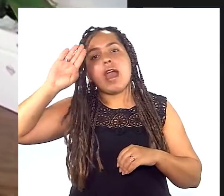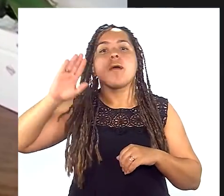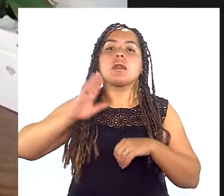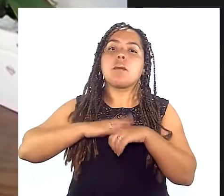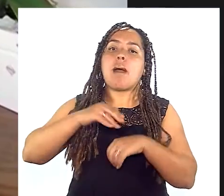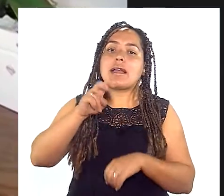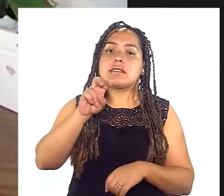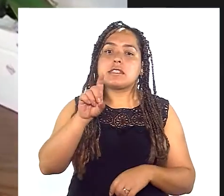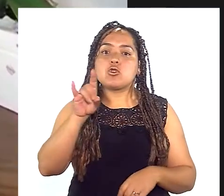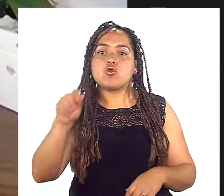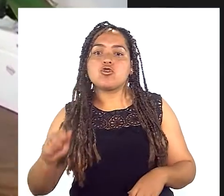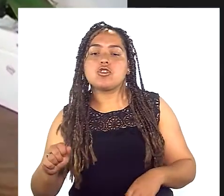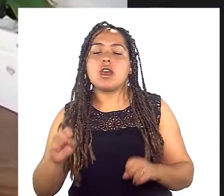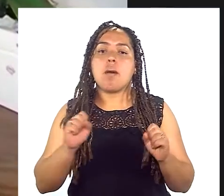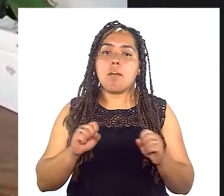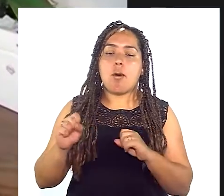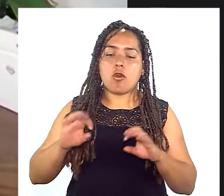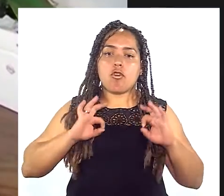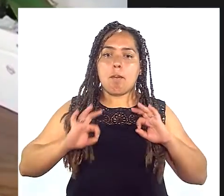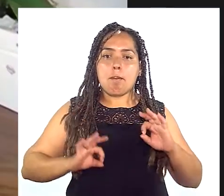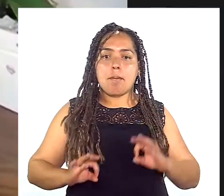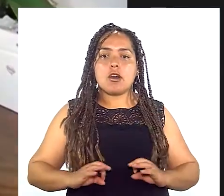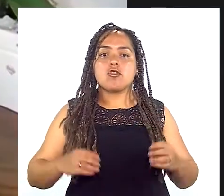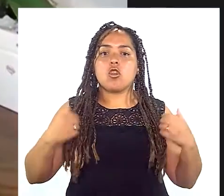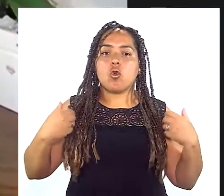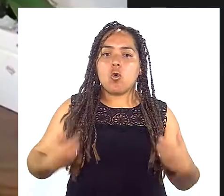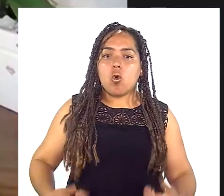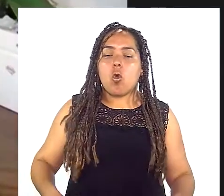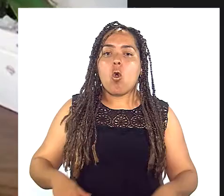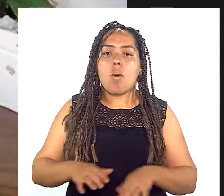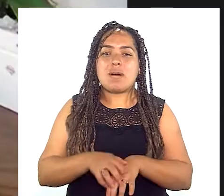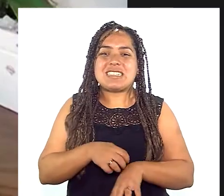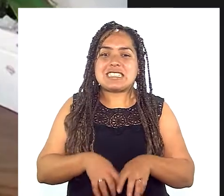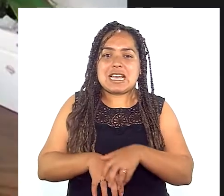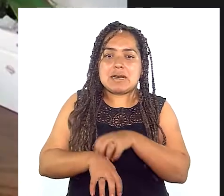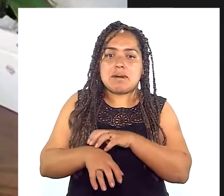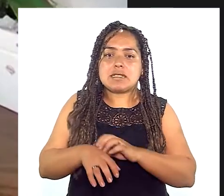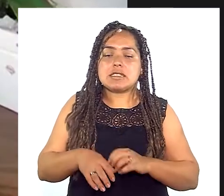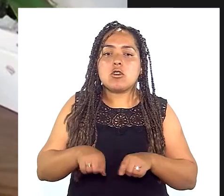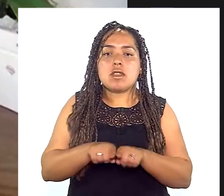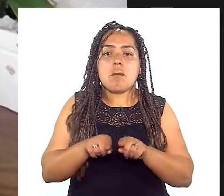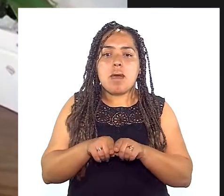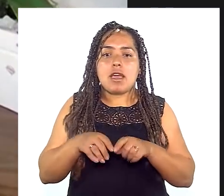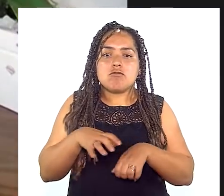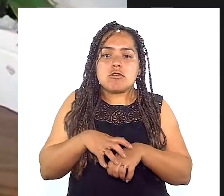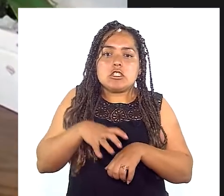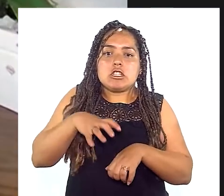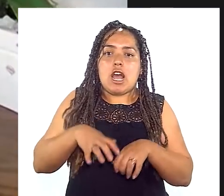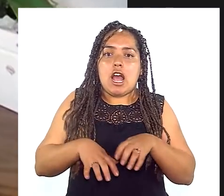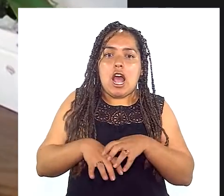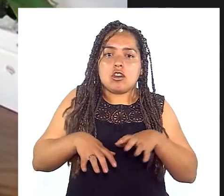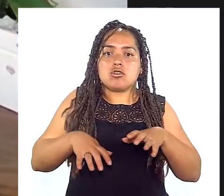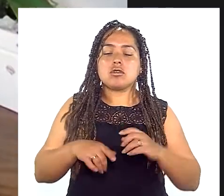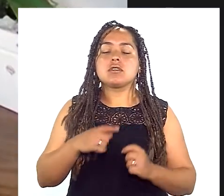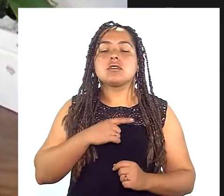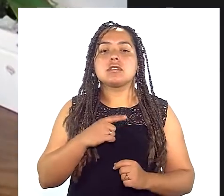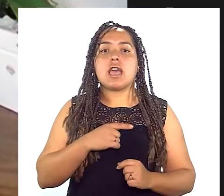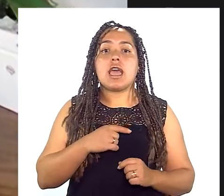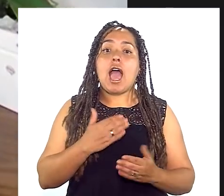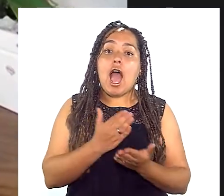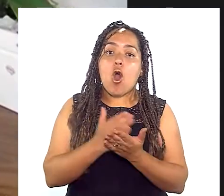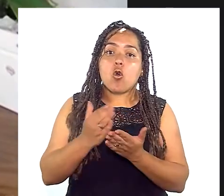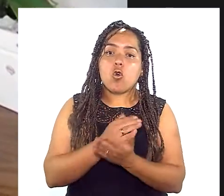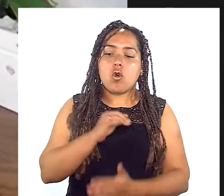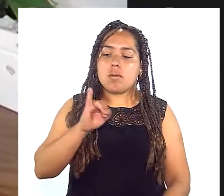mucosa oral, febre por mais de 5 dias, pode fazer manchas no corpo, descamação das mãos e dos pés, inchaço, que já